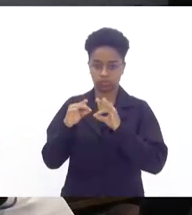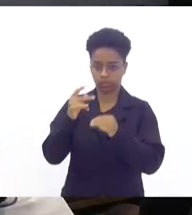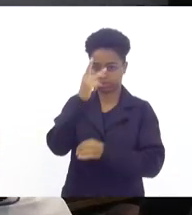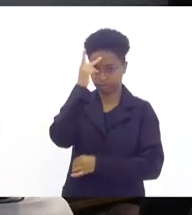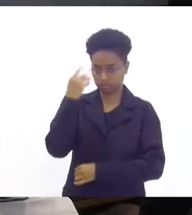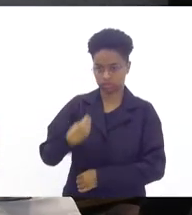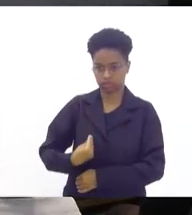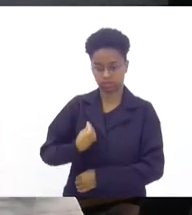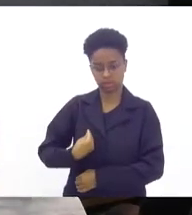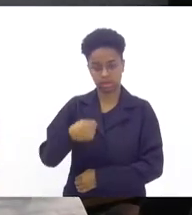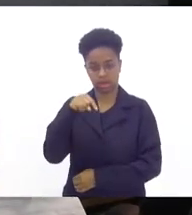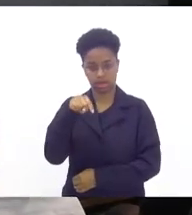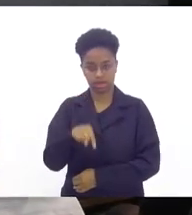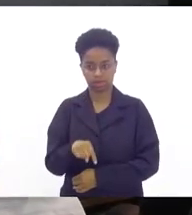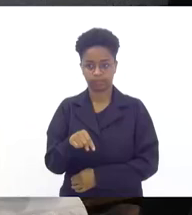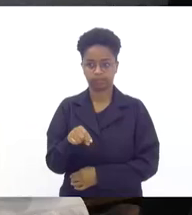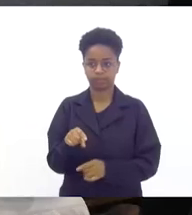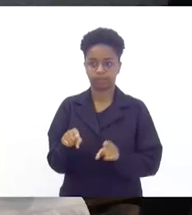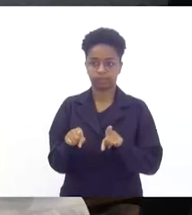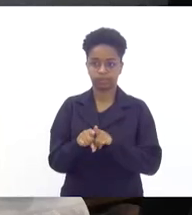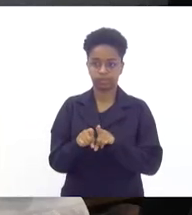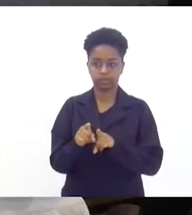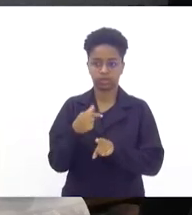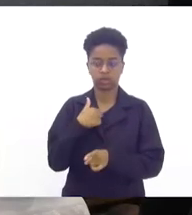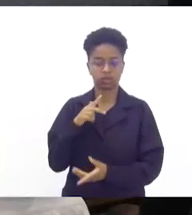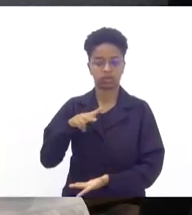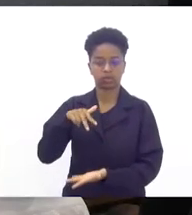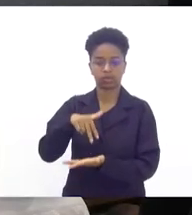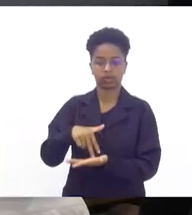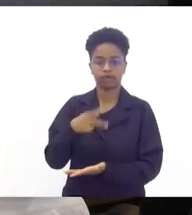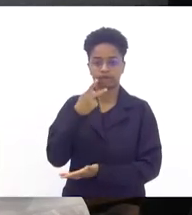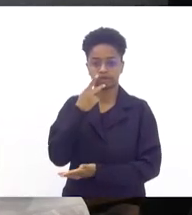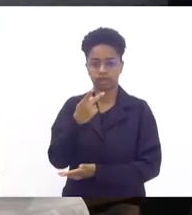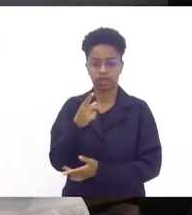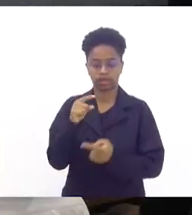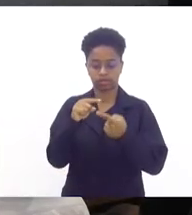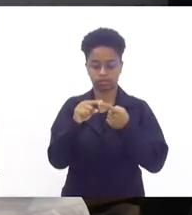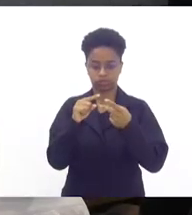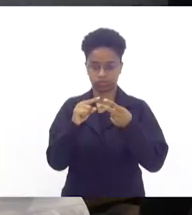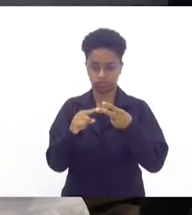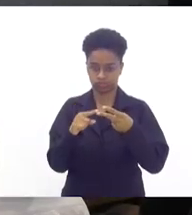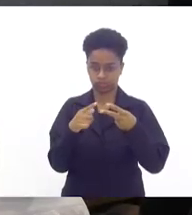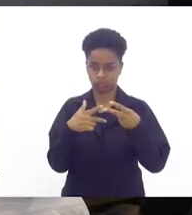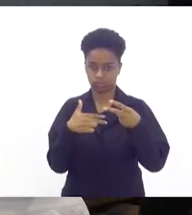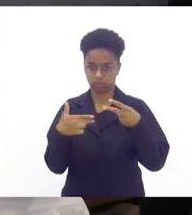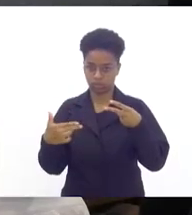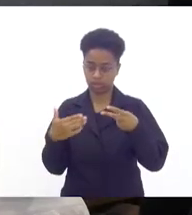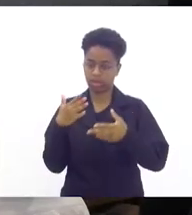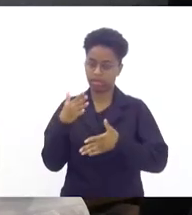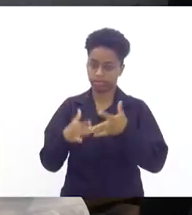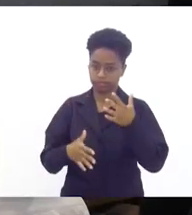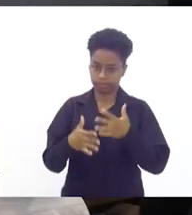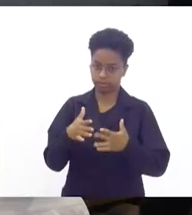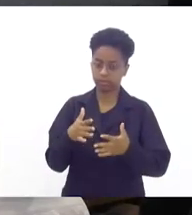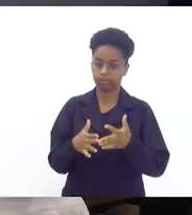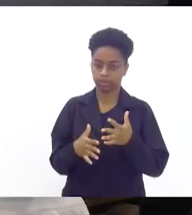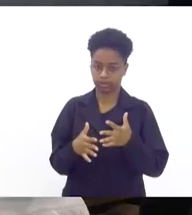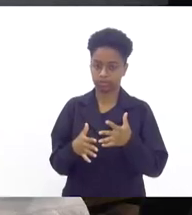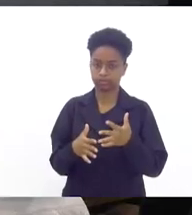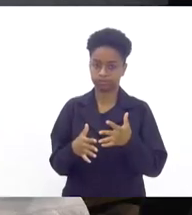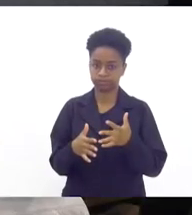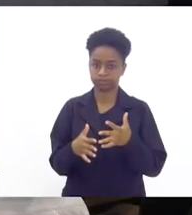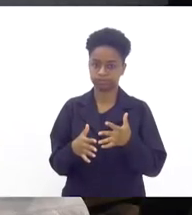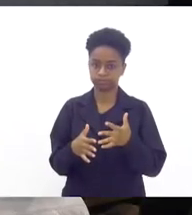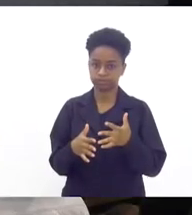na mesa e eu vim aqui falar sobre dois aspectos que atrapalham bastante né